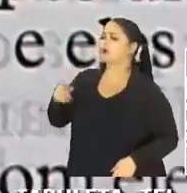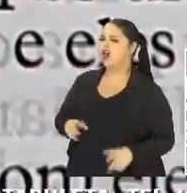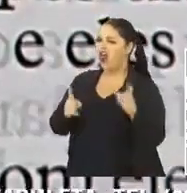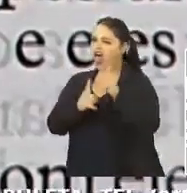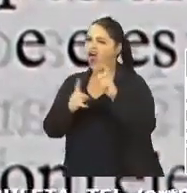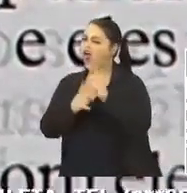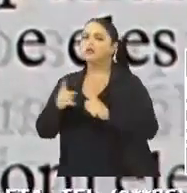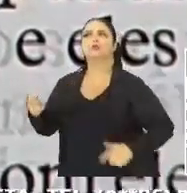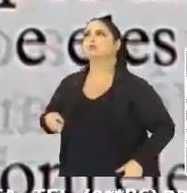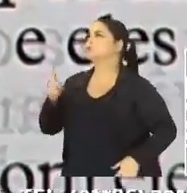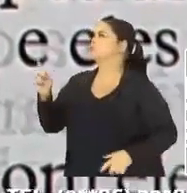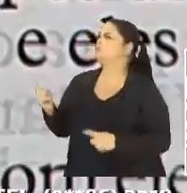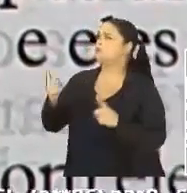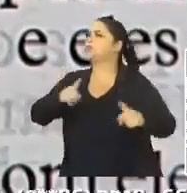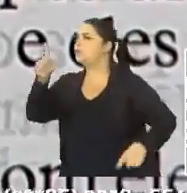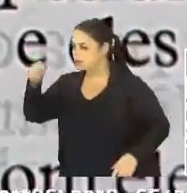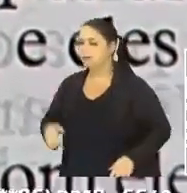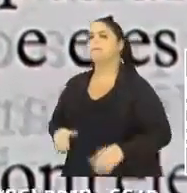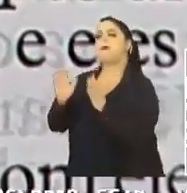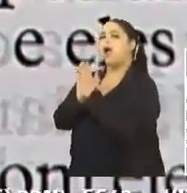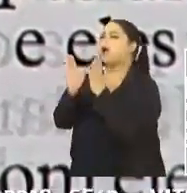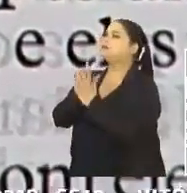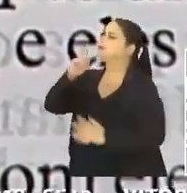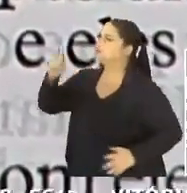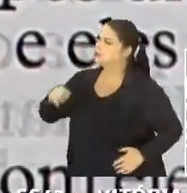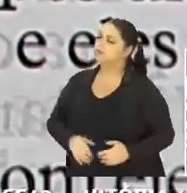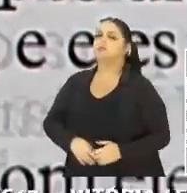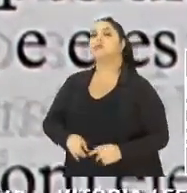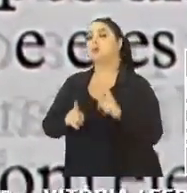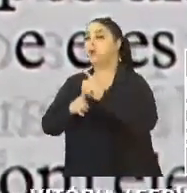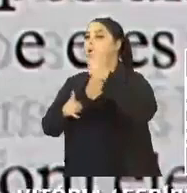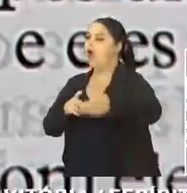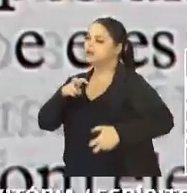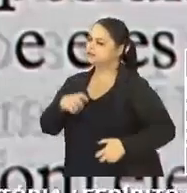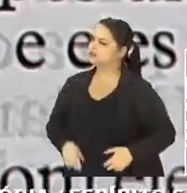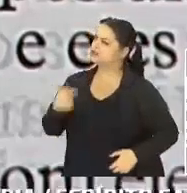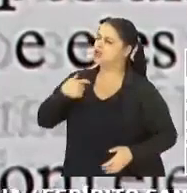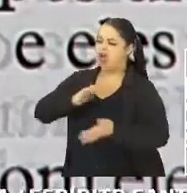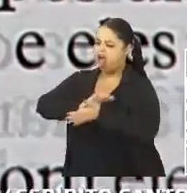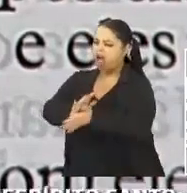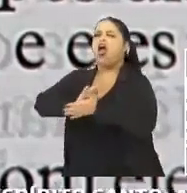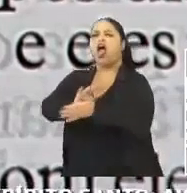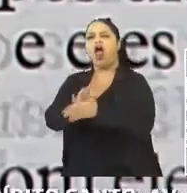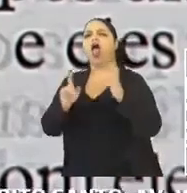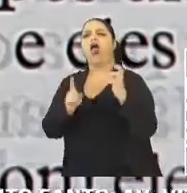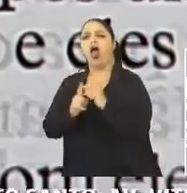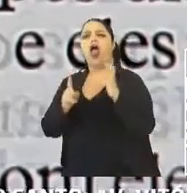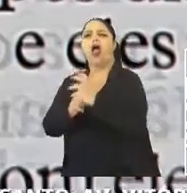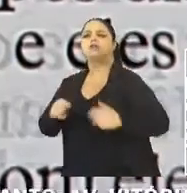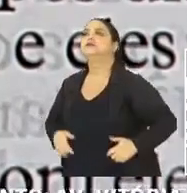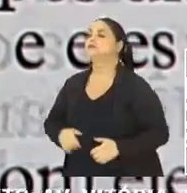Satanás. É assim que eu oro. Quando eu estou sendo massacrado,